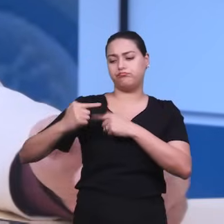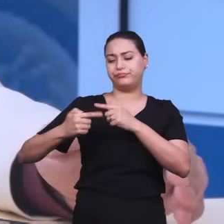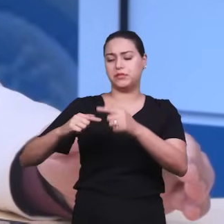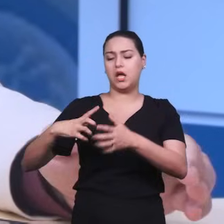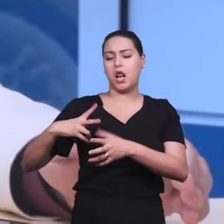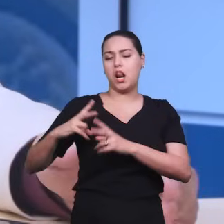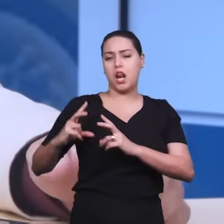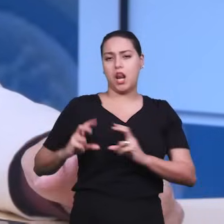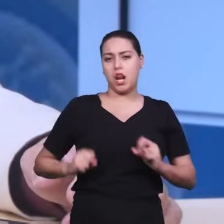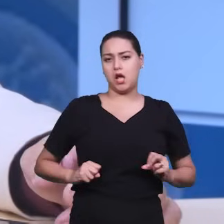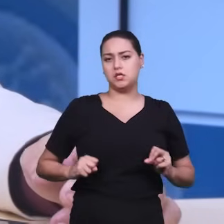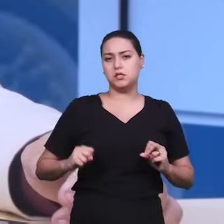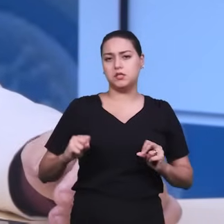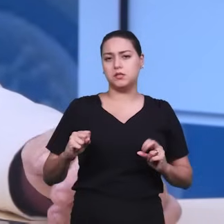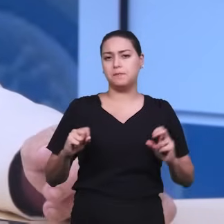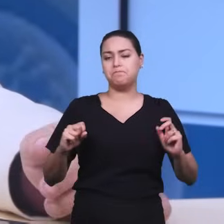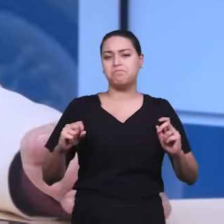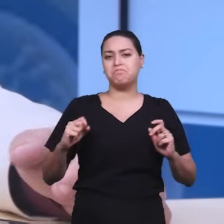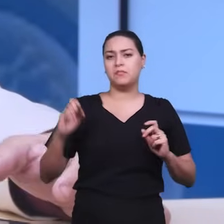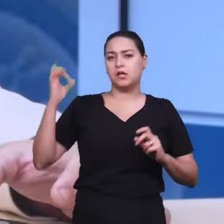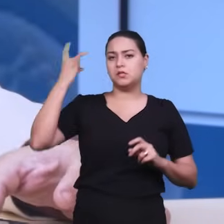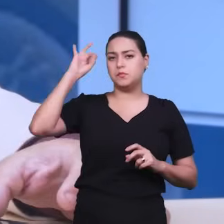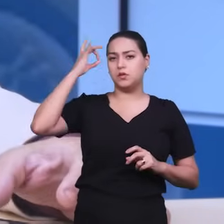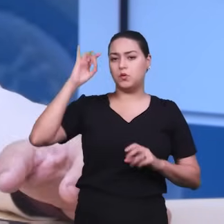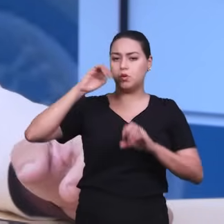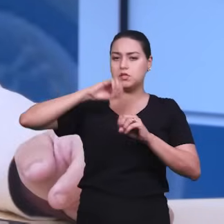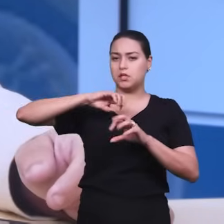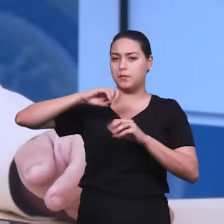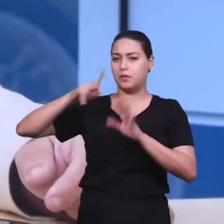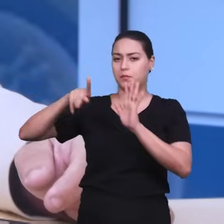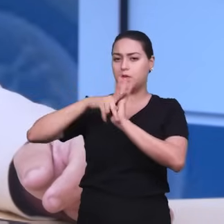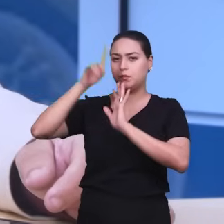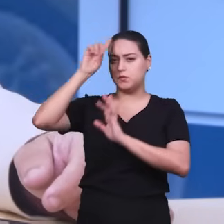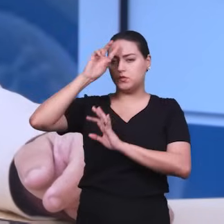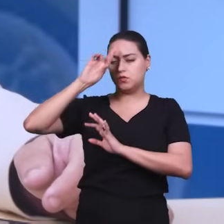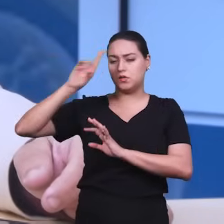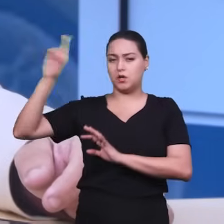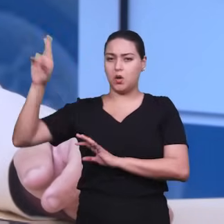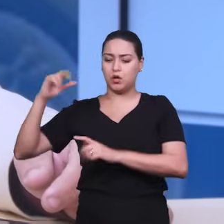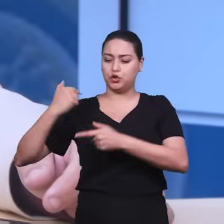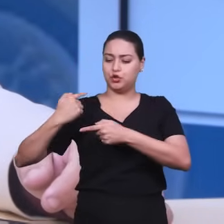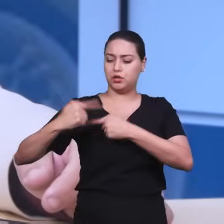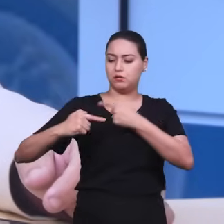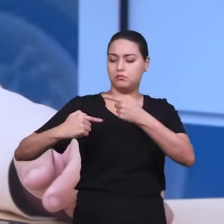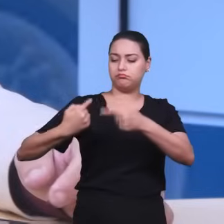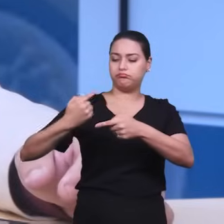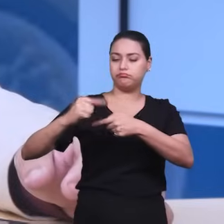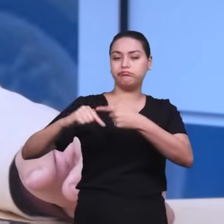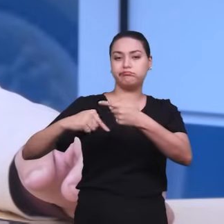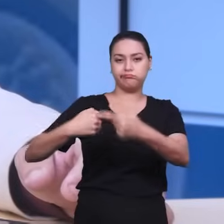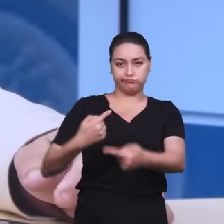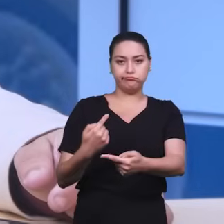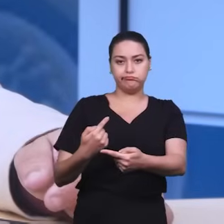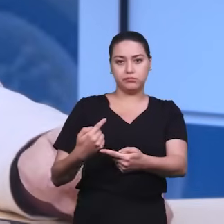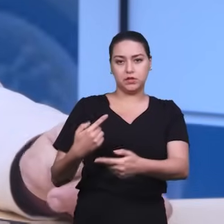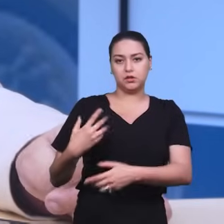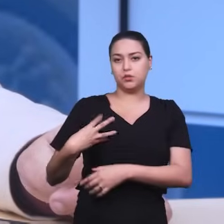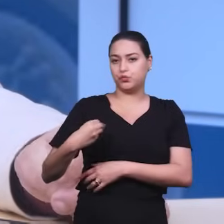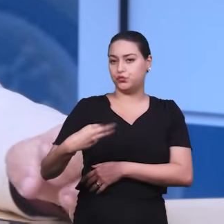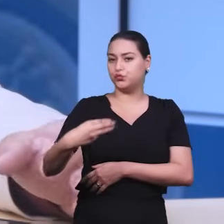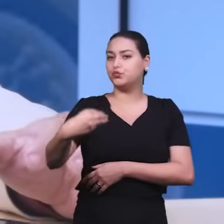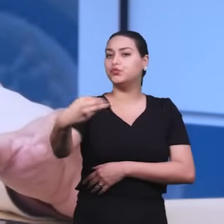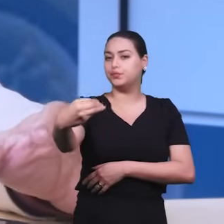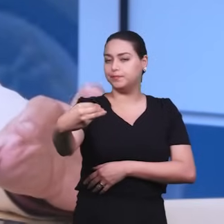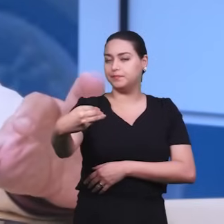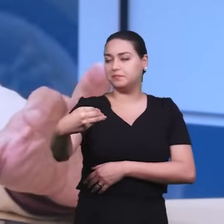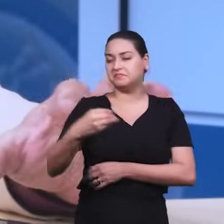a herança espiritual, né, aquilo que é o ensinamento do Senhor, fosse passado para o homem através das gerações. É claro